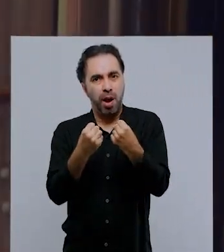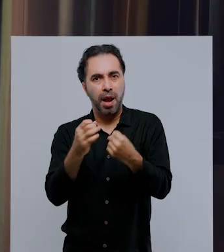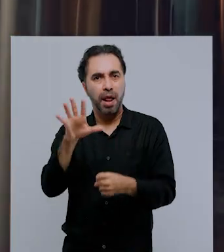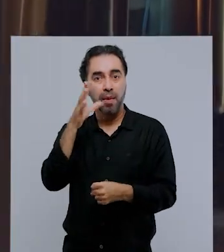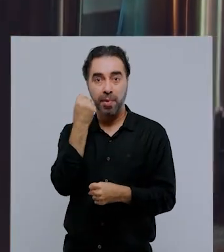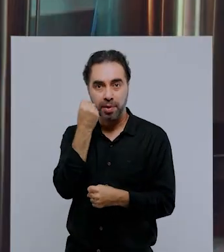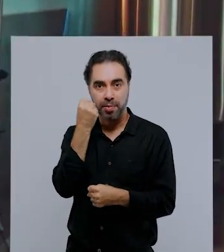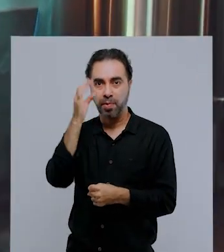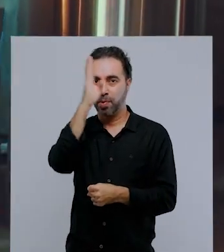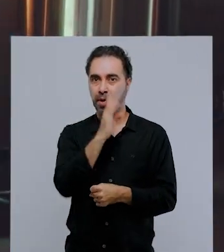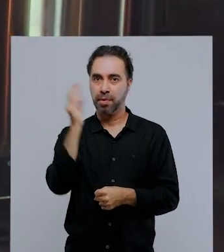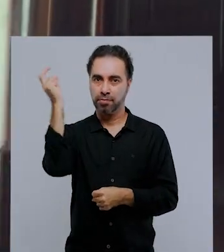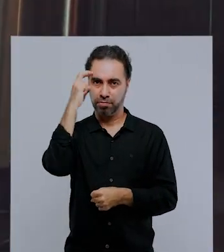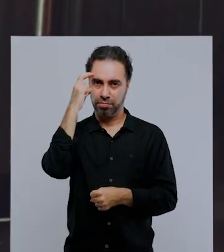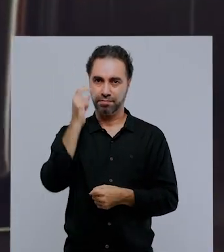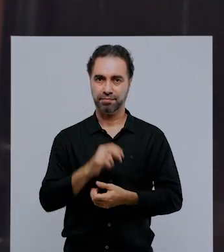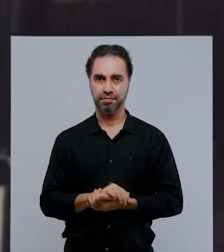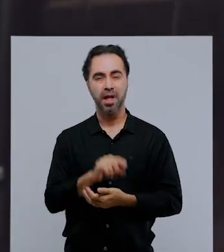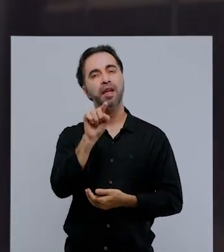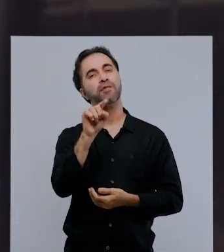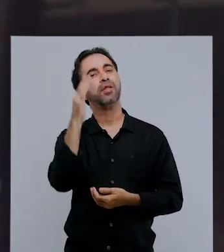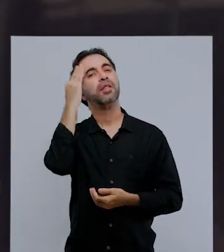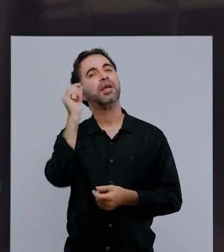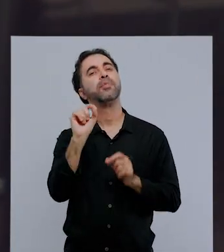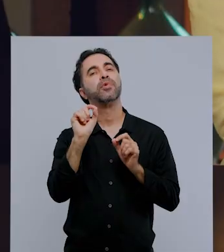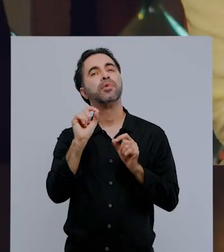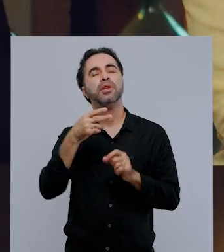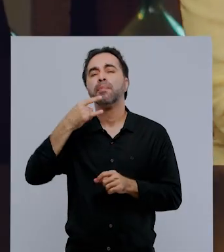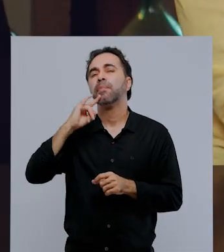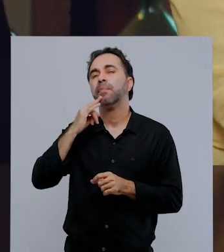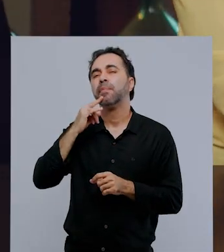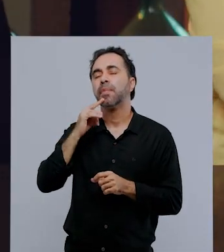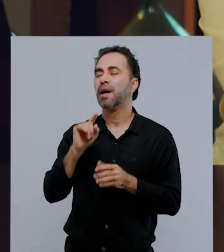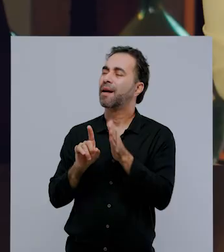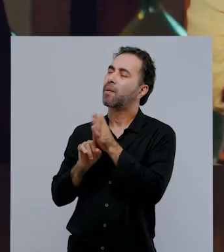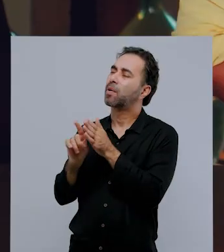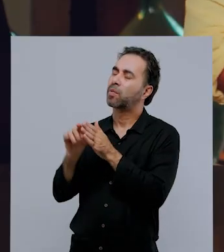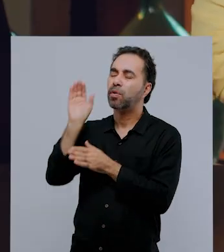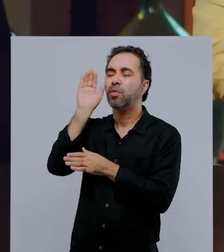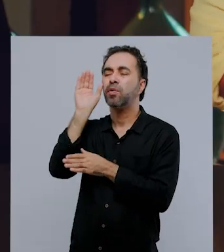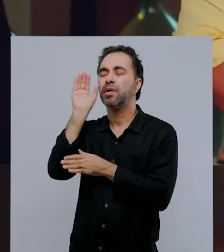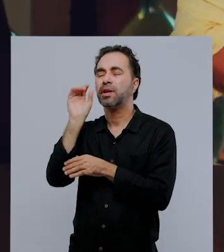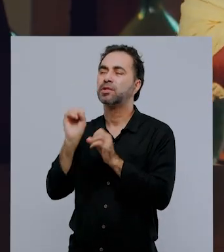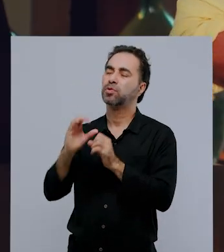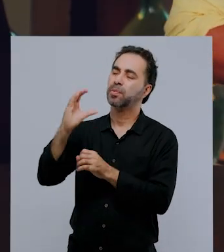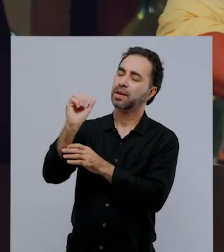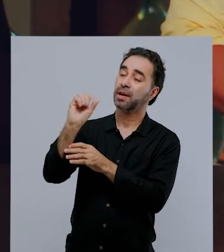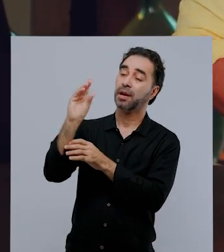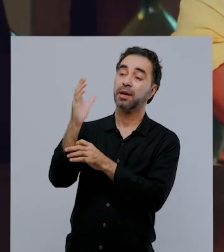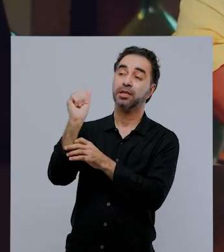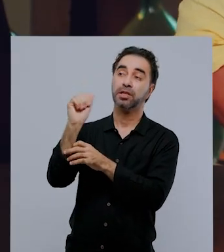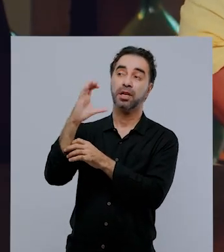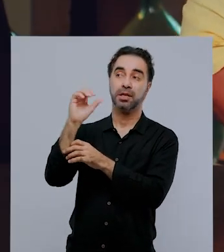patrimônio cultural brasileiro. E você, sabe o que é cachaça? Diego, eu tenho algumas curiosidades de cachaça, eu vou aproveitar